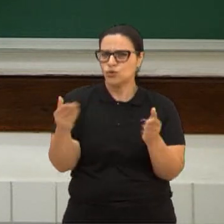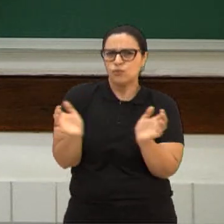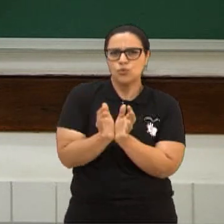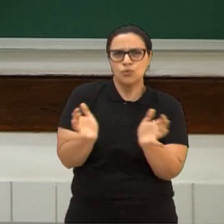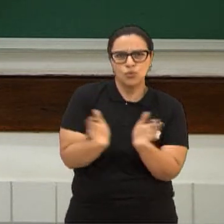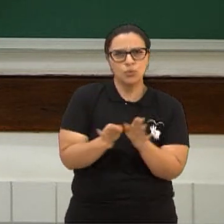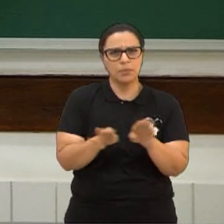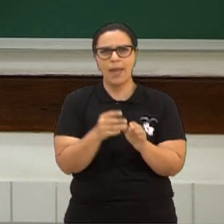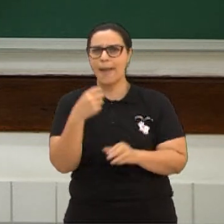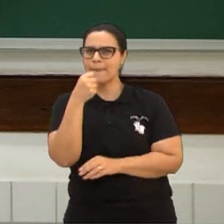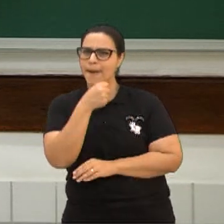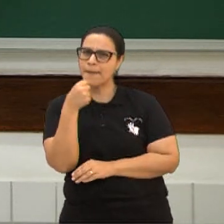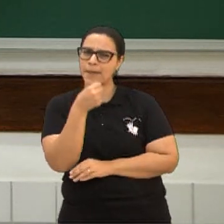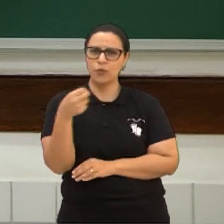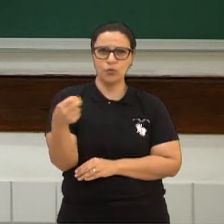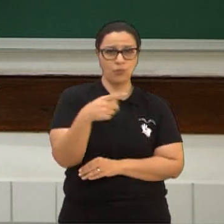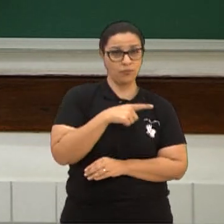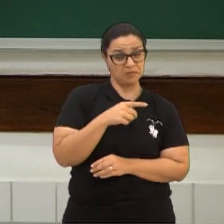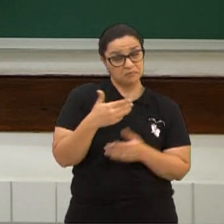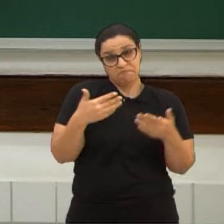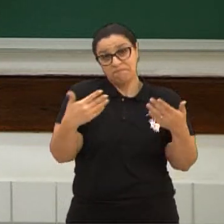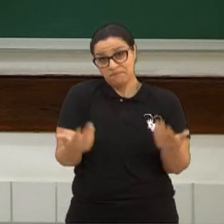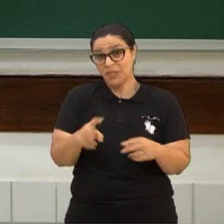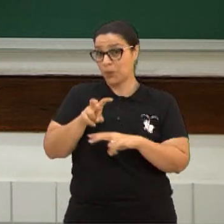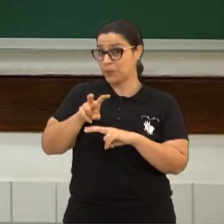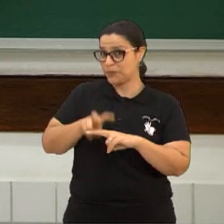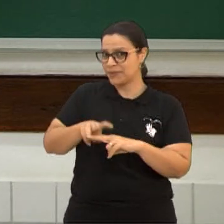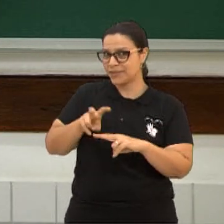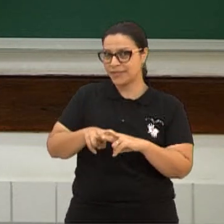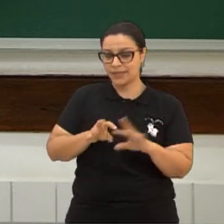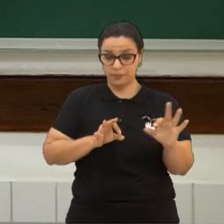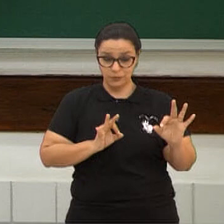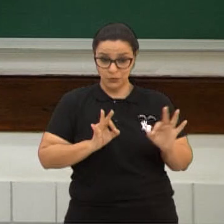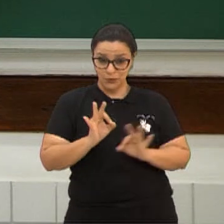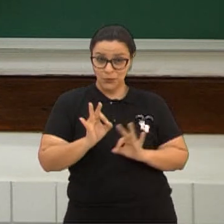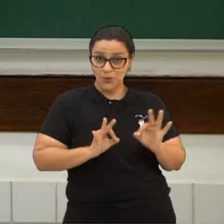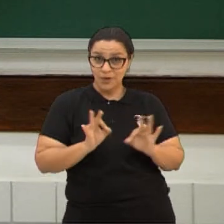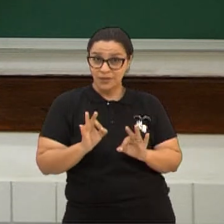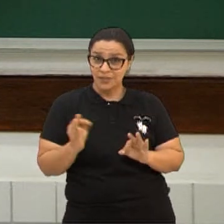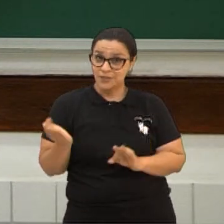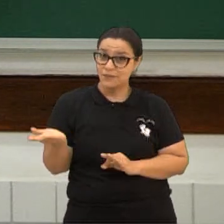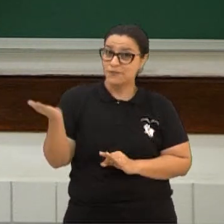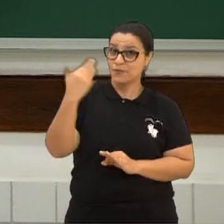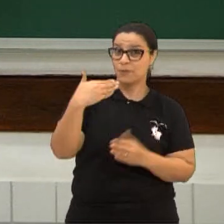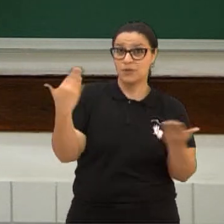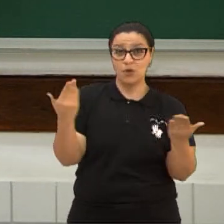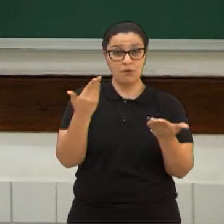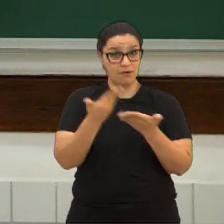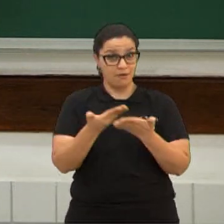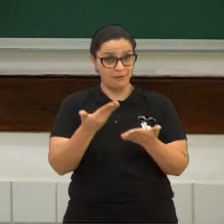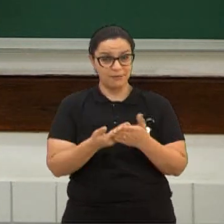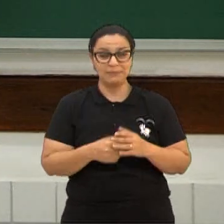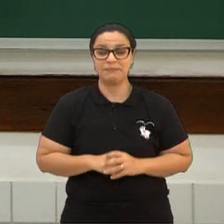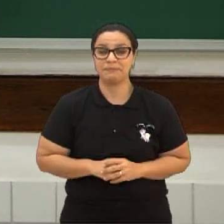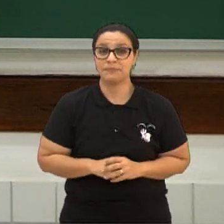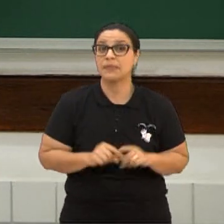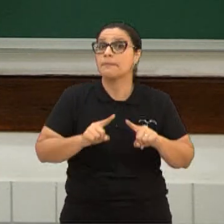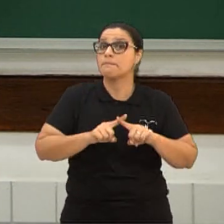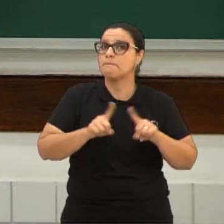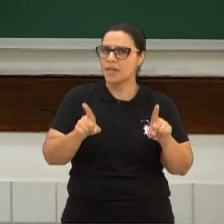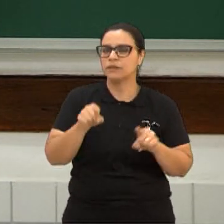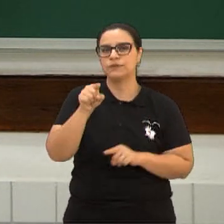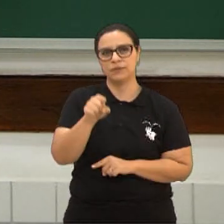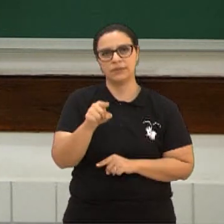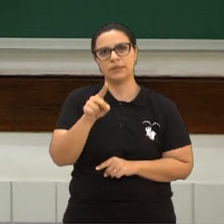bandas? Então, senta aí, se organiza e vamos fazer a nossa aula. Mas